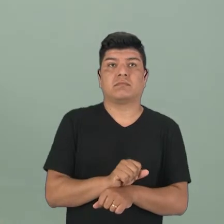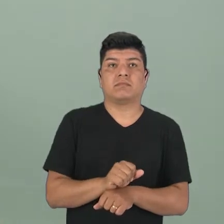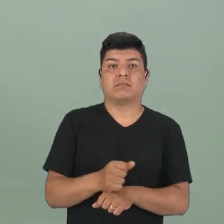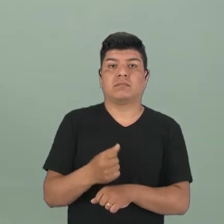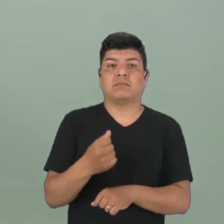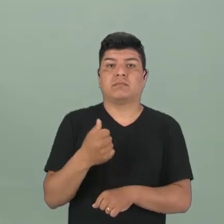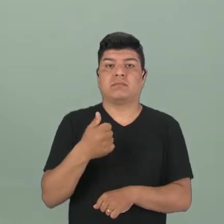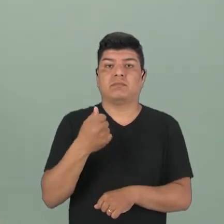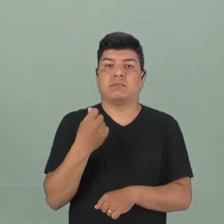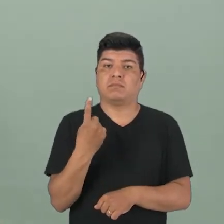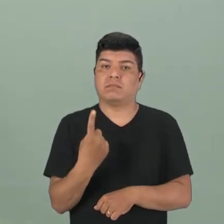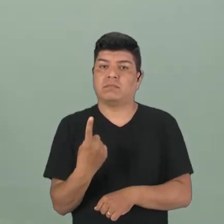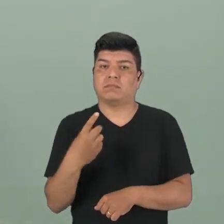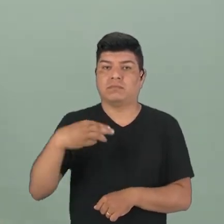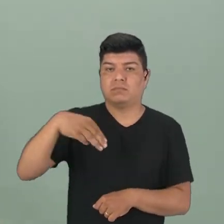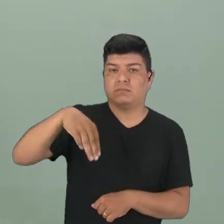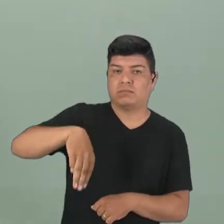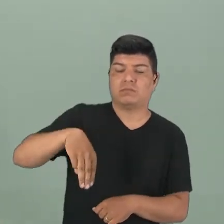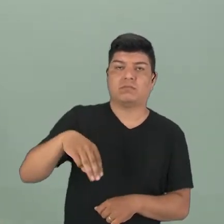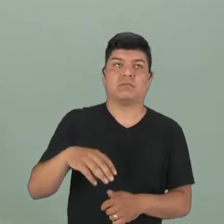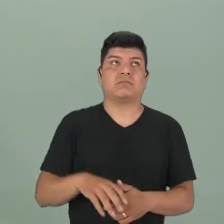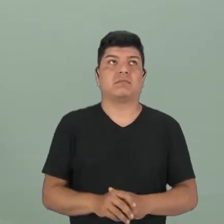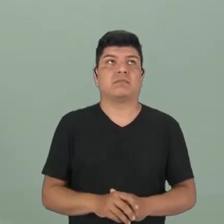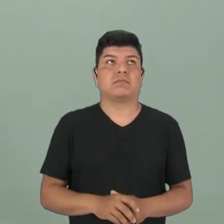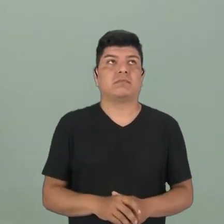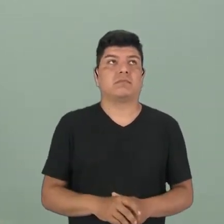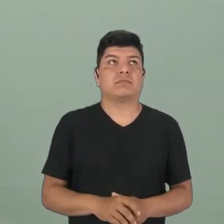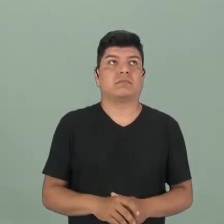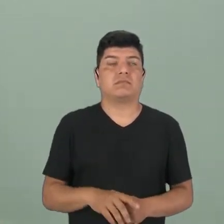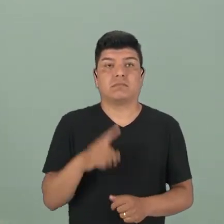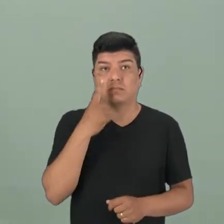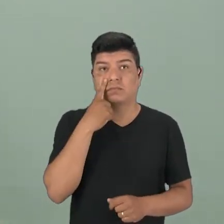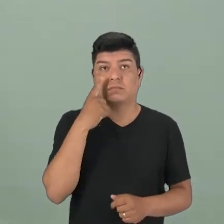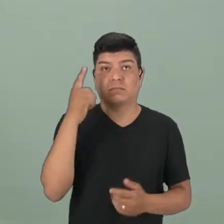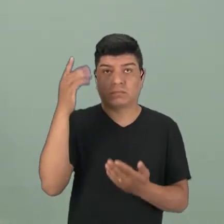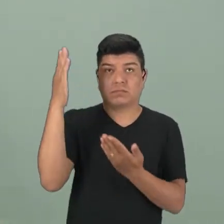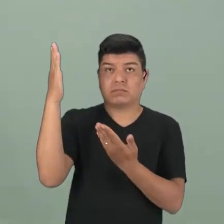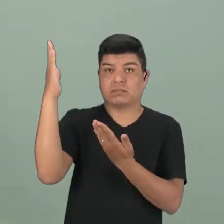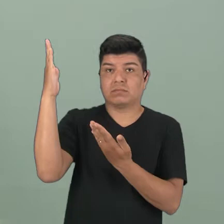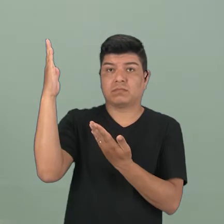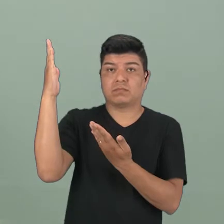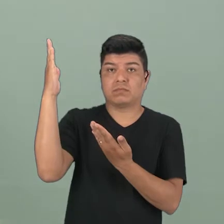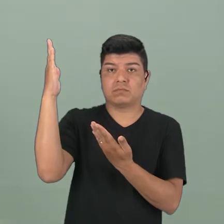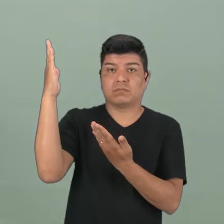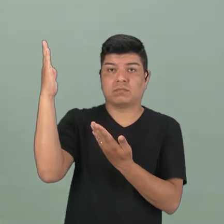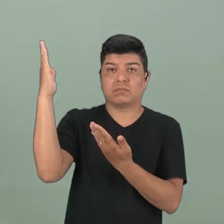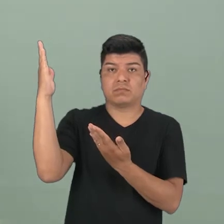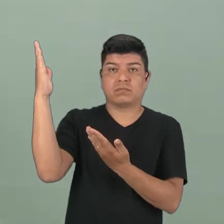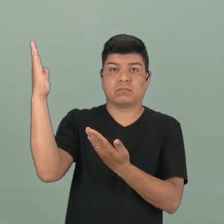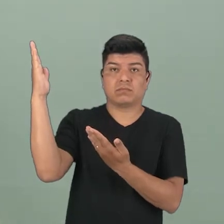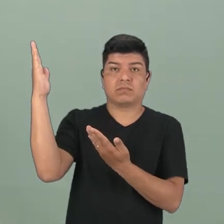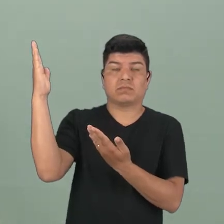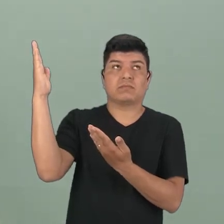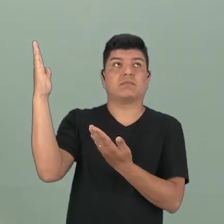ó. Tem aqui um M, dá para você ver aqui,